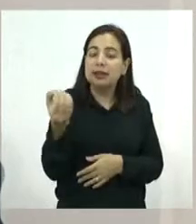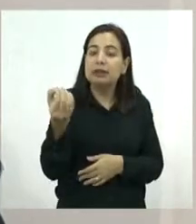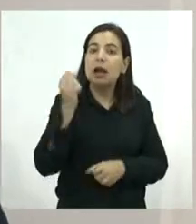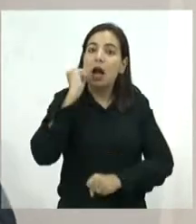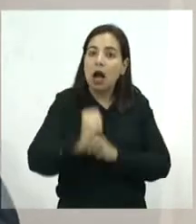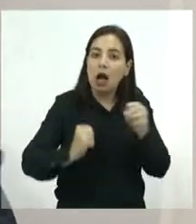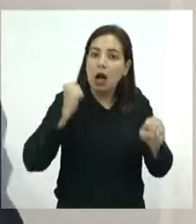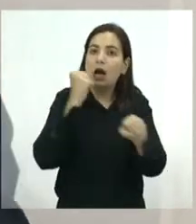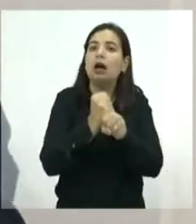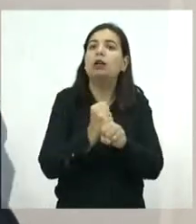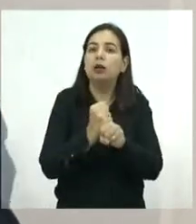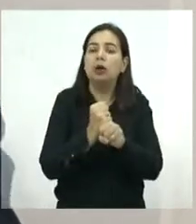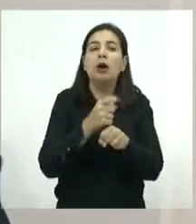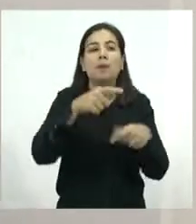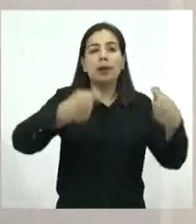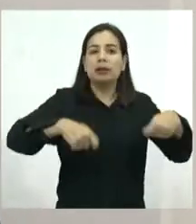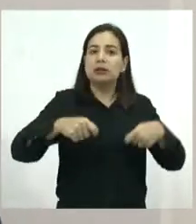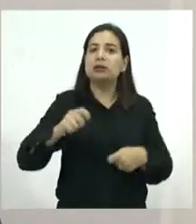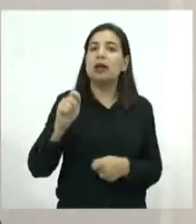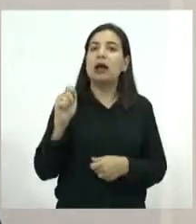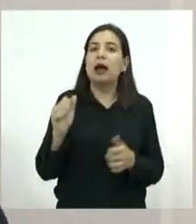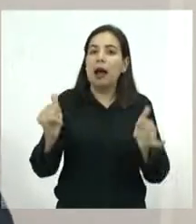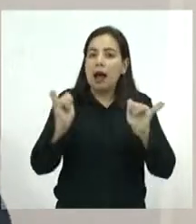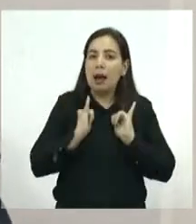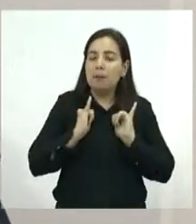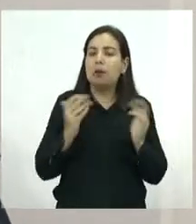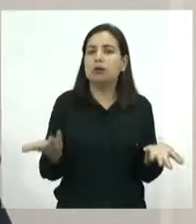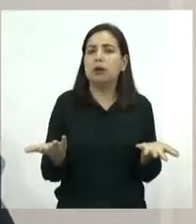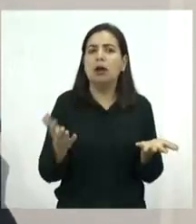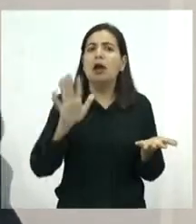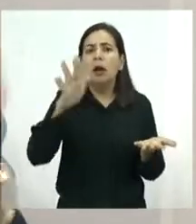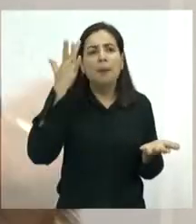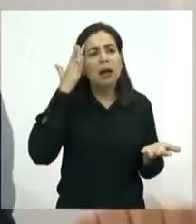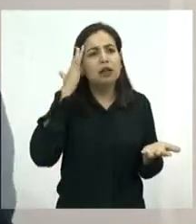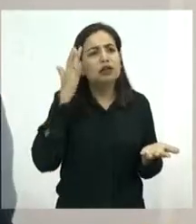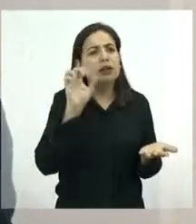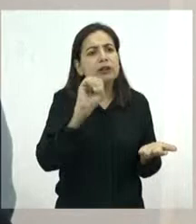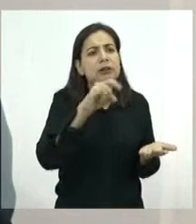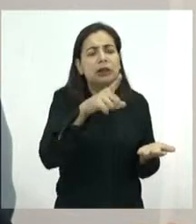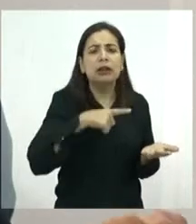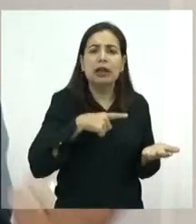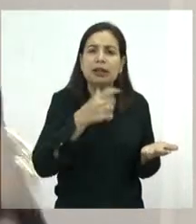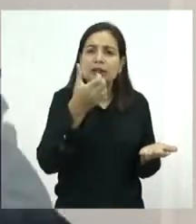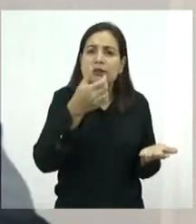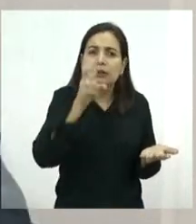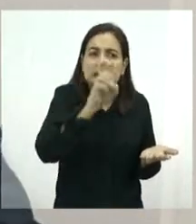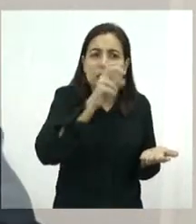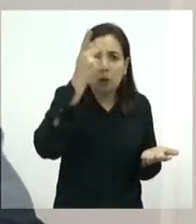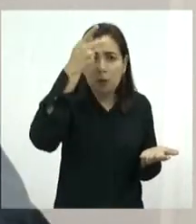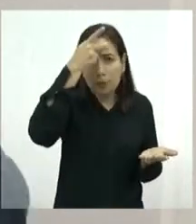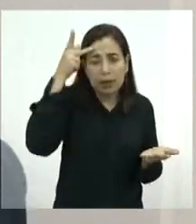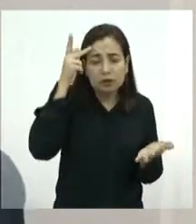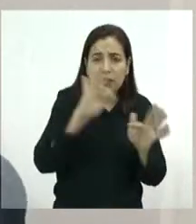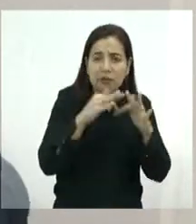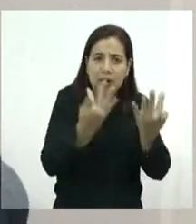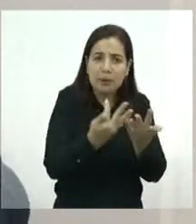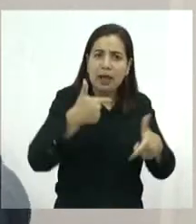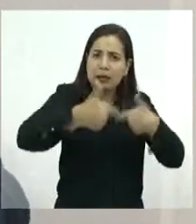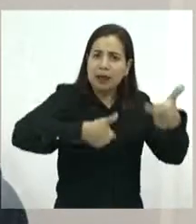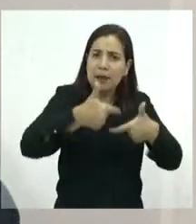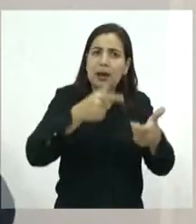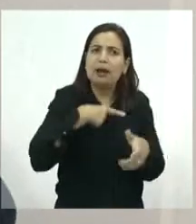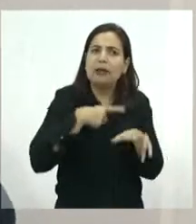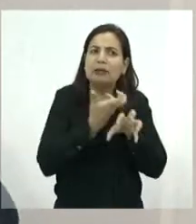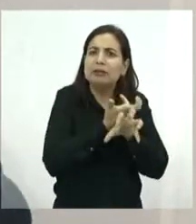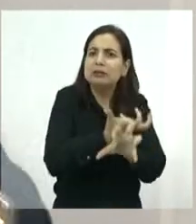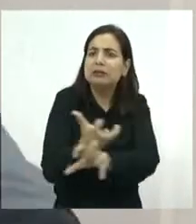por ano para se aposentar. Imagine uma família com 5 pessoas que trabalha no interior do Ceará, num ano de seca, ter que desembolsar no fim